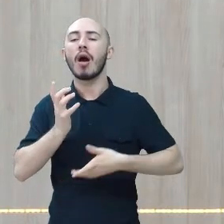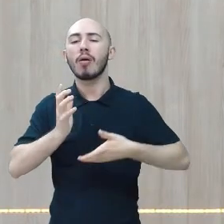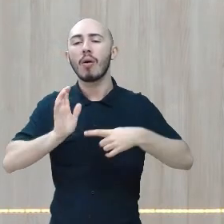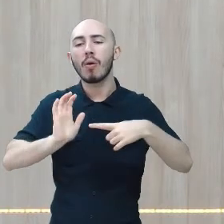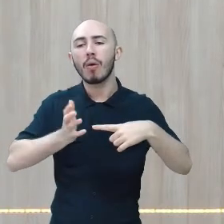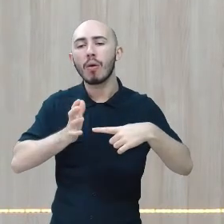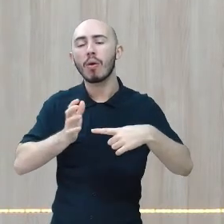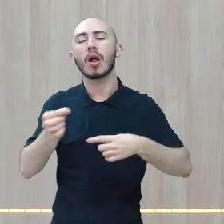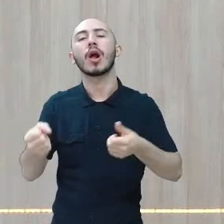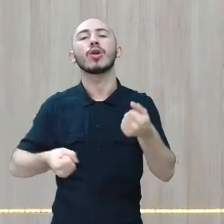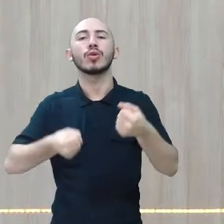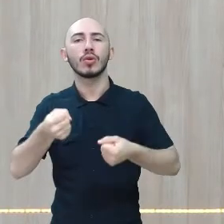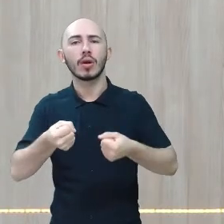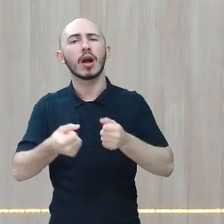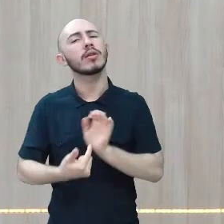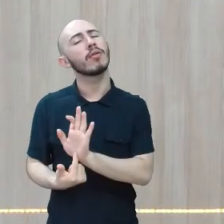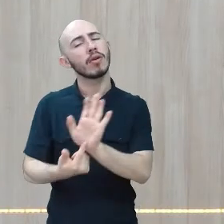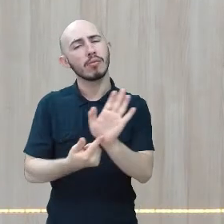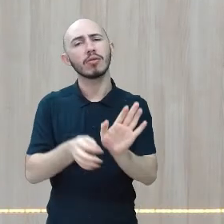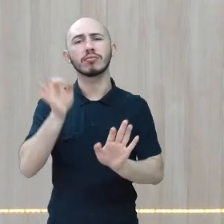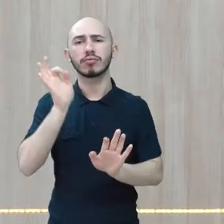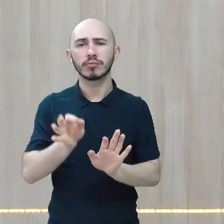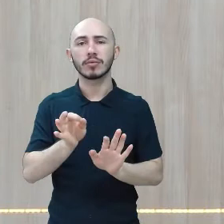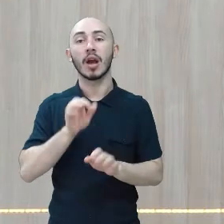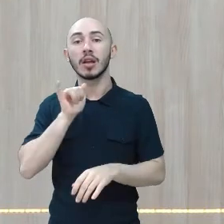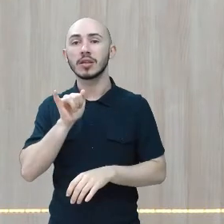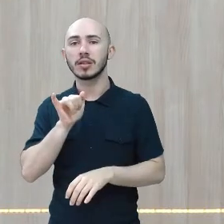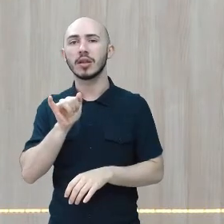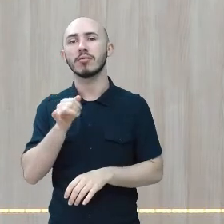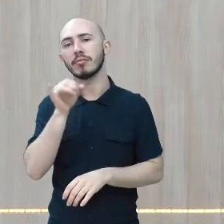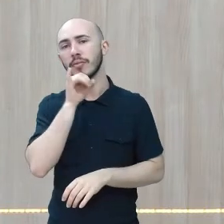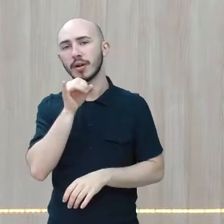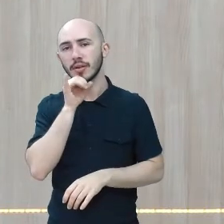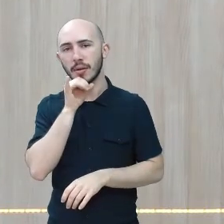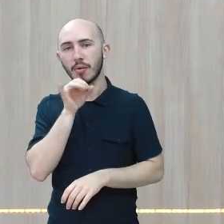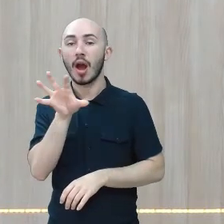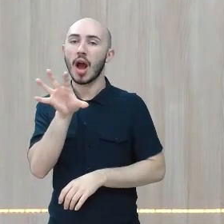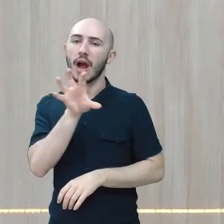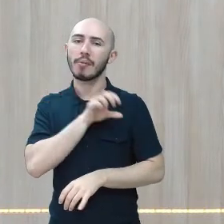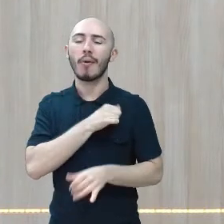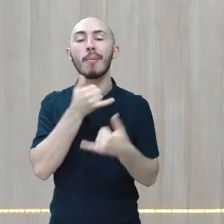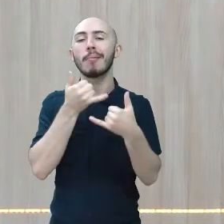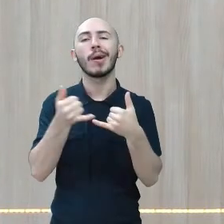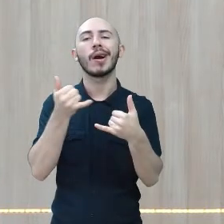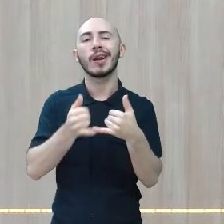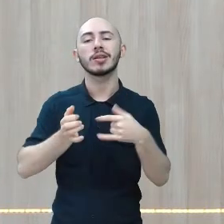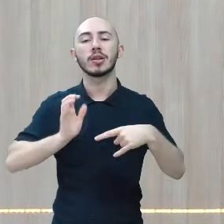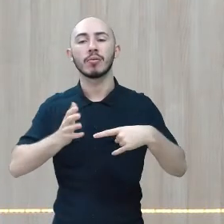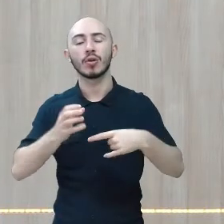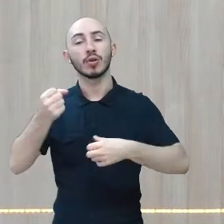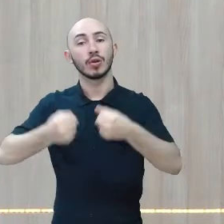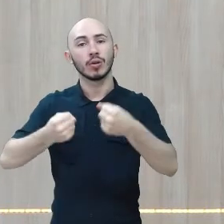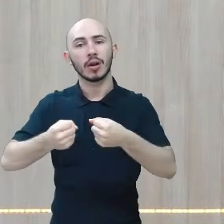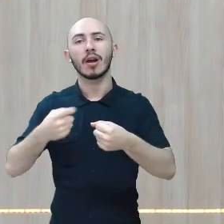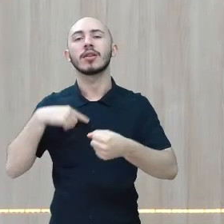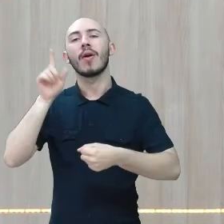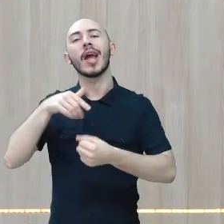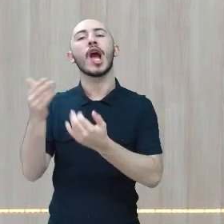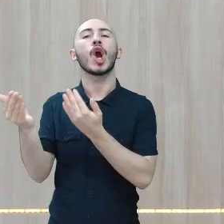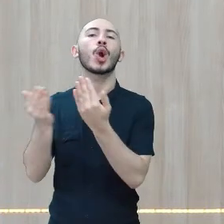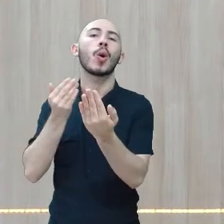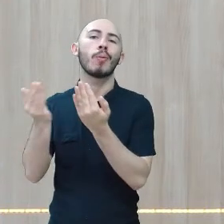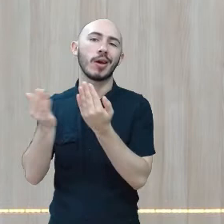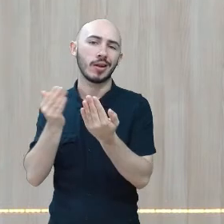carro, eu estou afirmando. E quando eu digo o amor é como o motor do carro, eu estou comparando, não